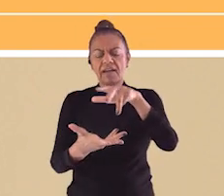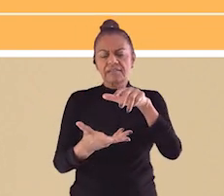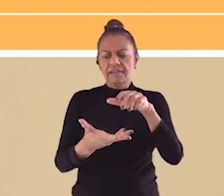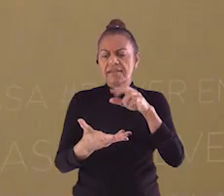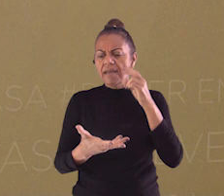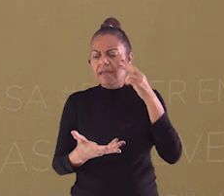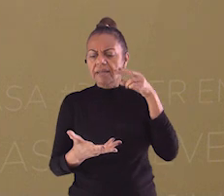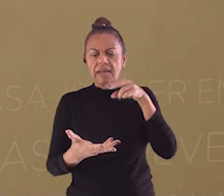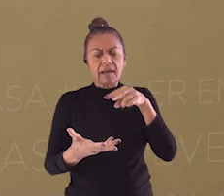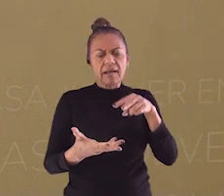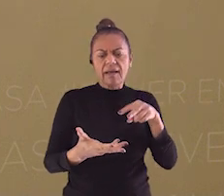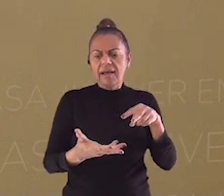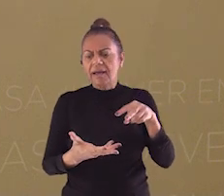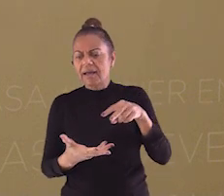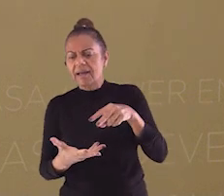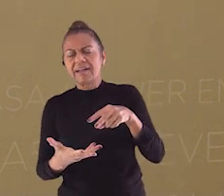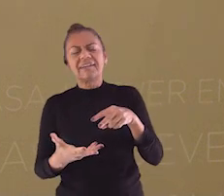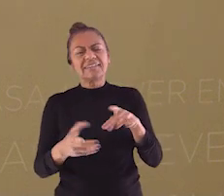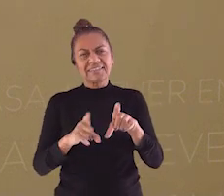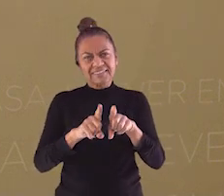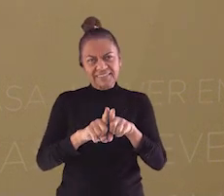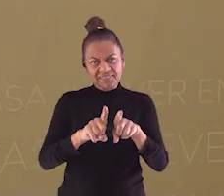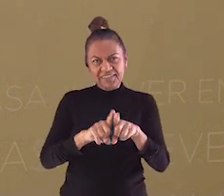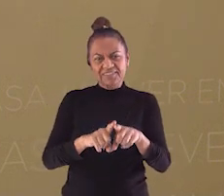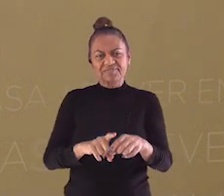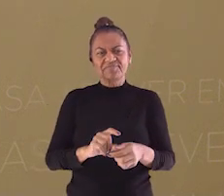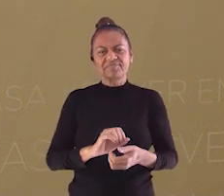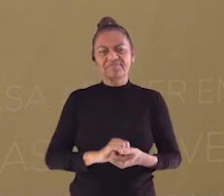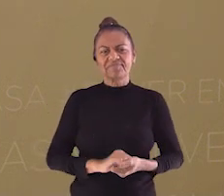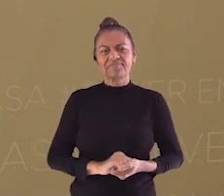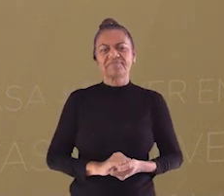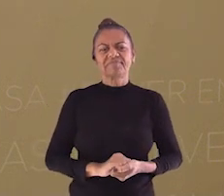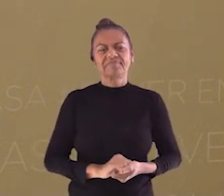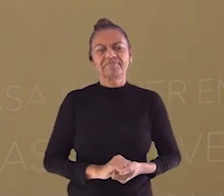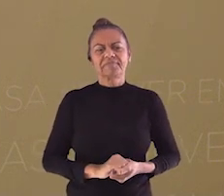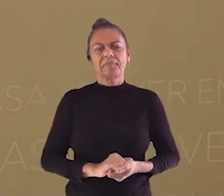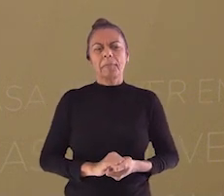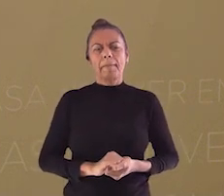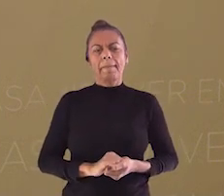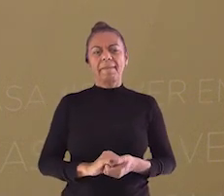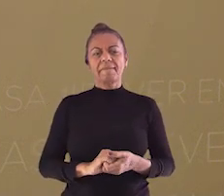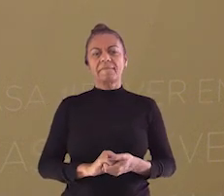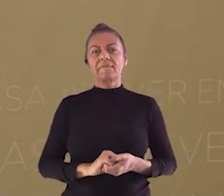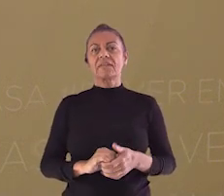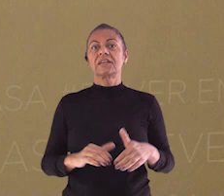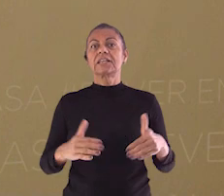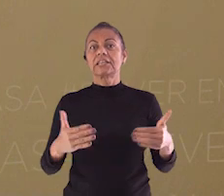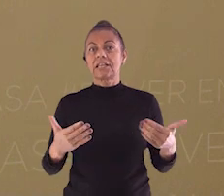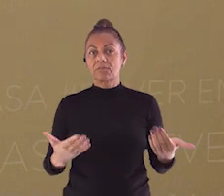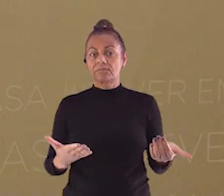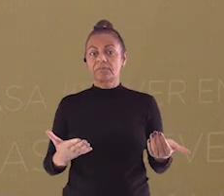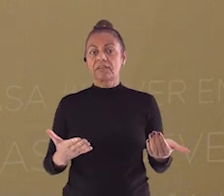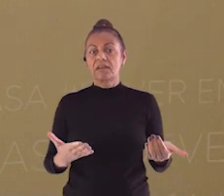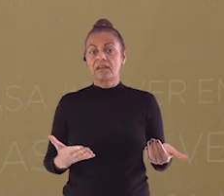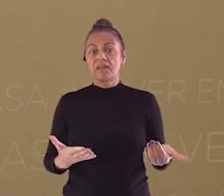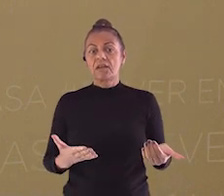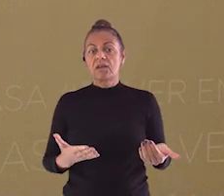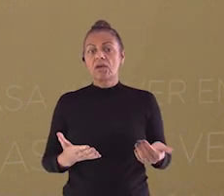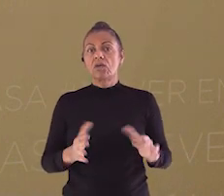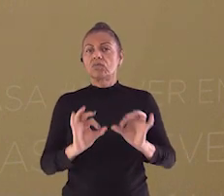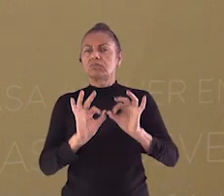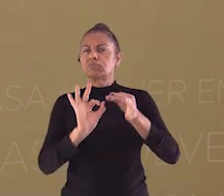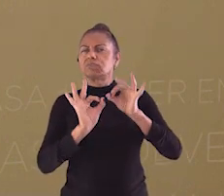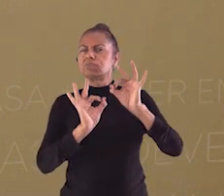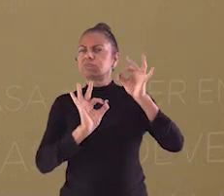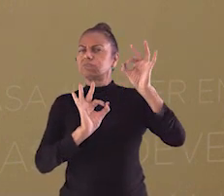binóculos. E se a ideia era os 2 últimos nos mostrarem o que está distante, nosso